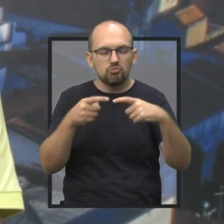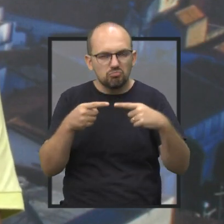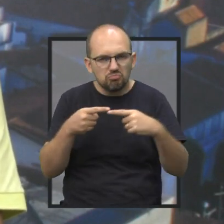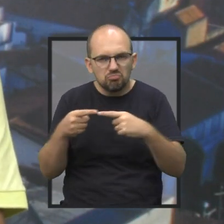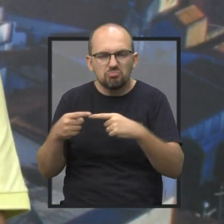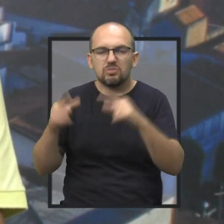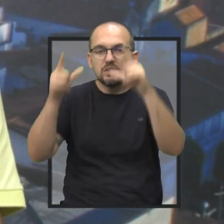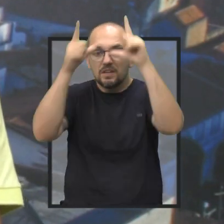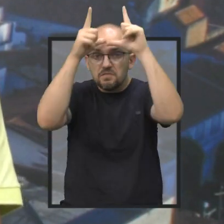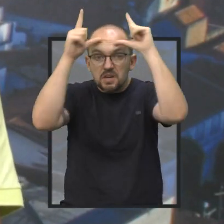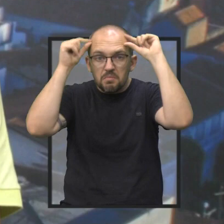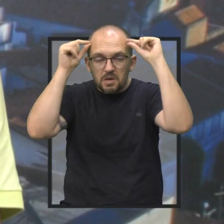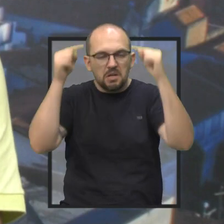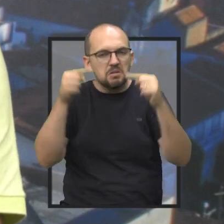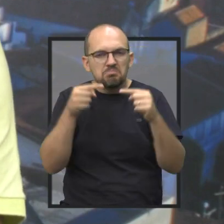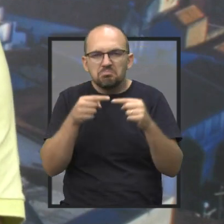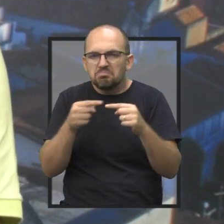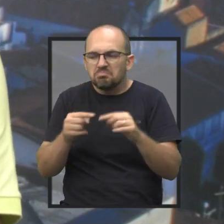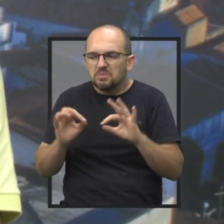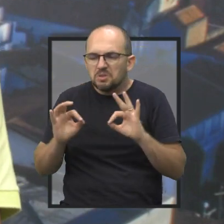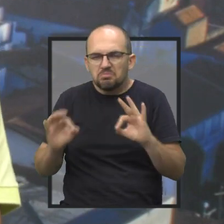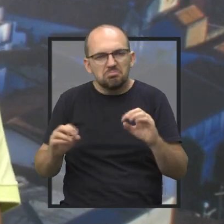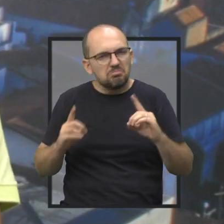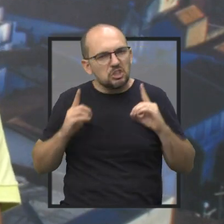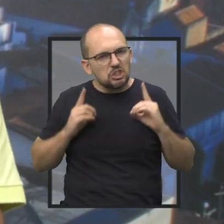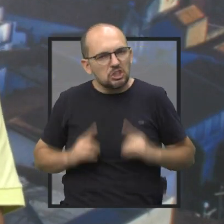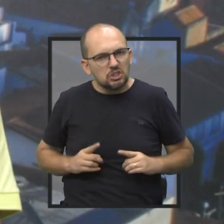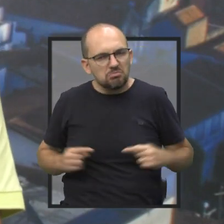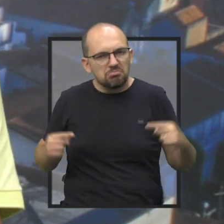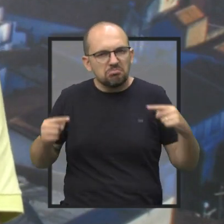tratamento digno mesmo, sabe? Sim.